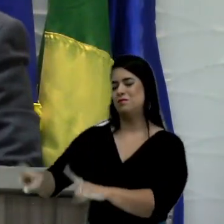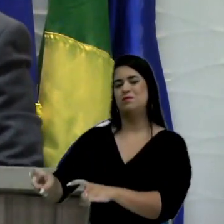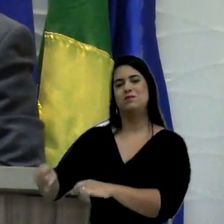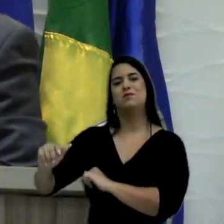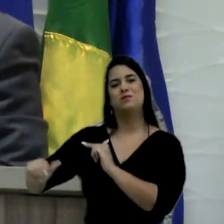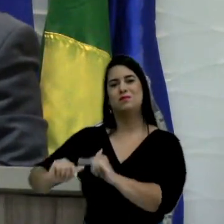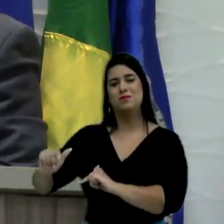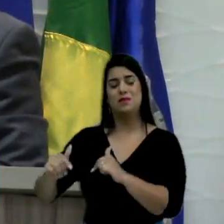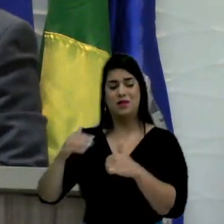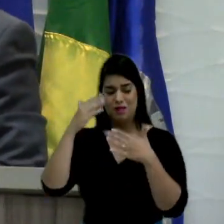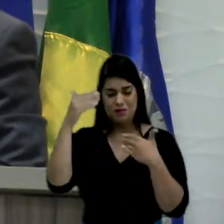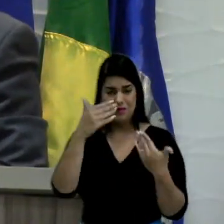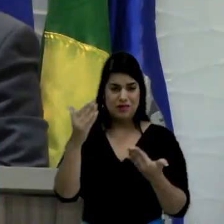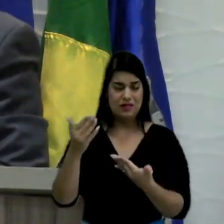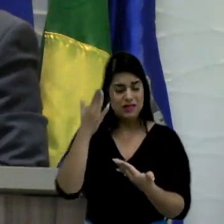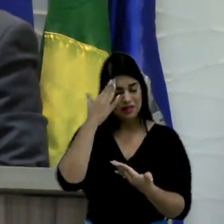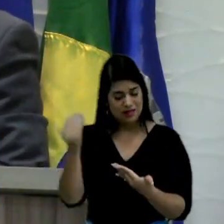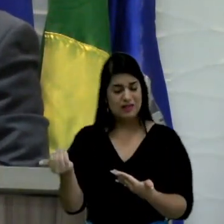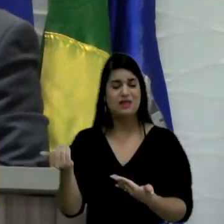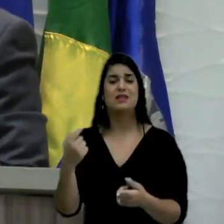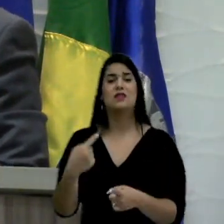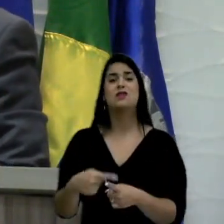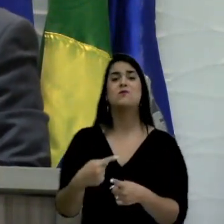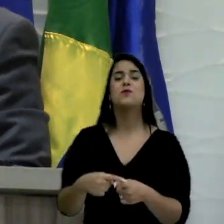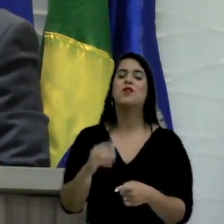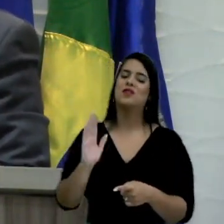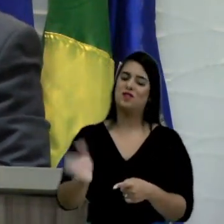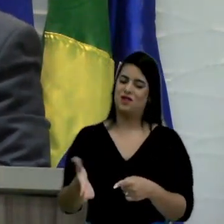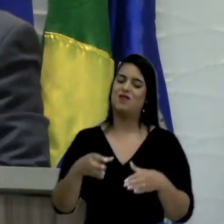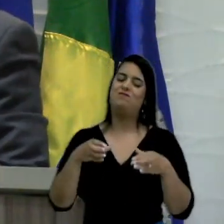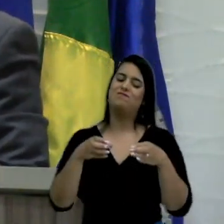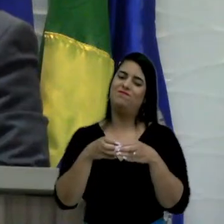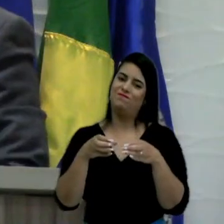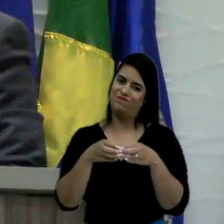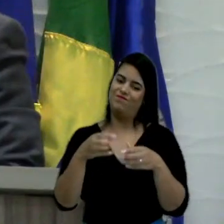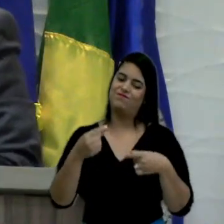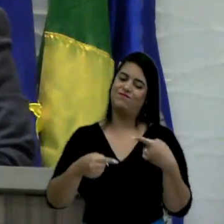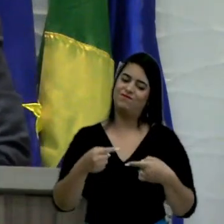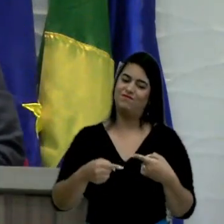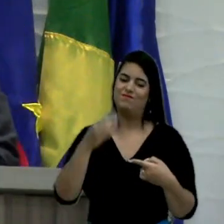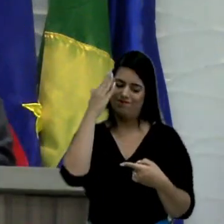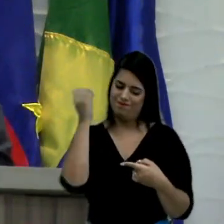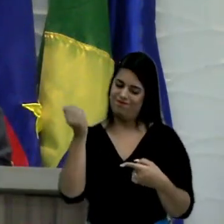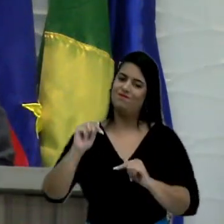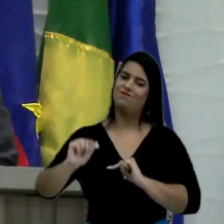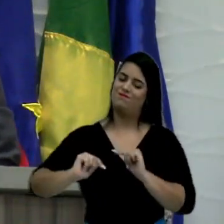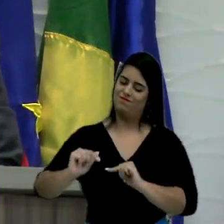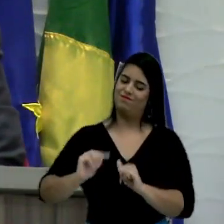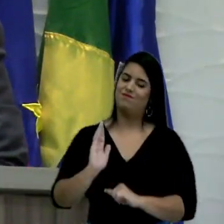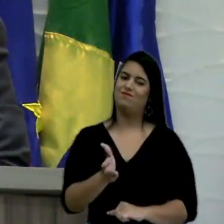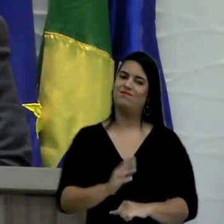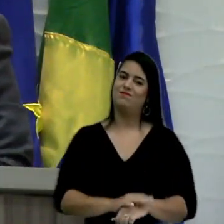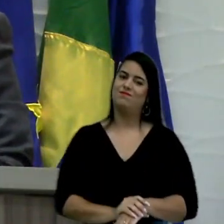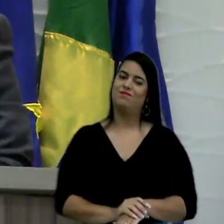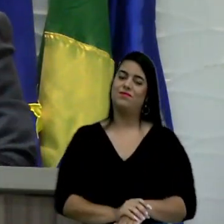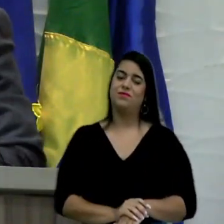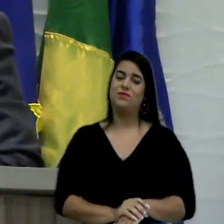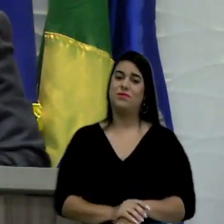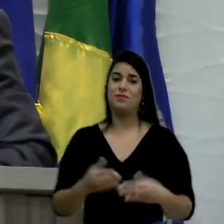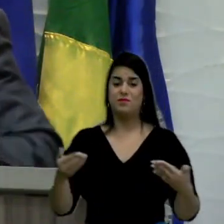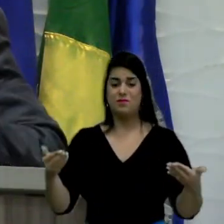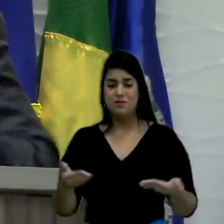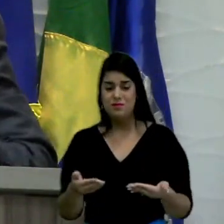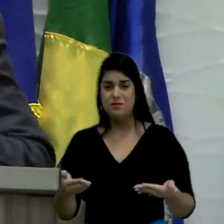E Vossas Excelências sabem disso, porque fizeram parte desse grupo e sabem que trabalharam. Agora,